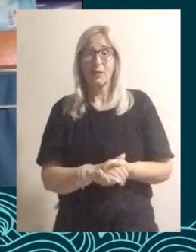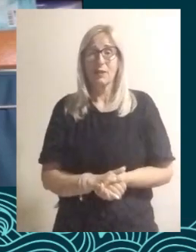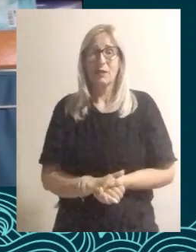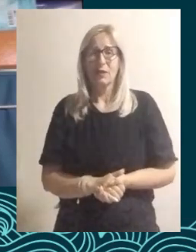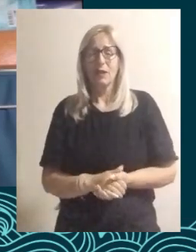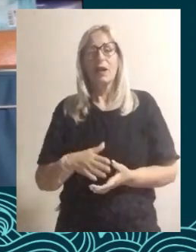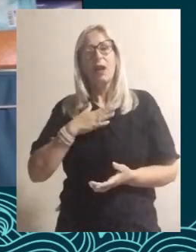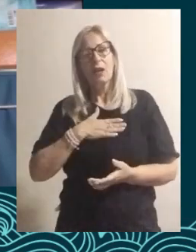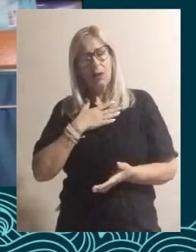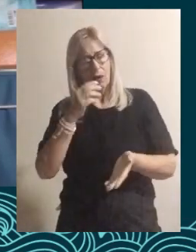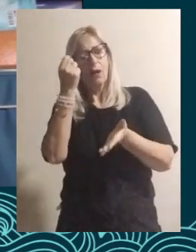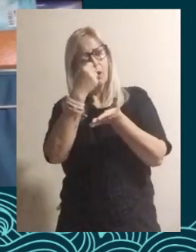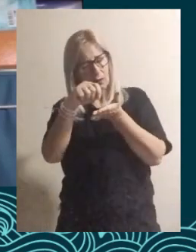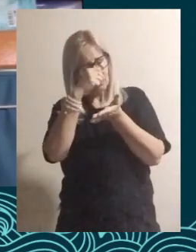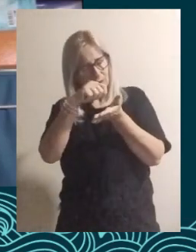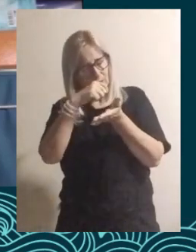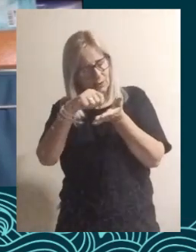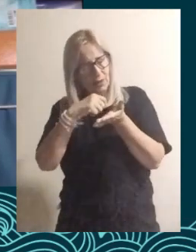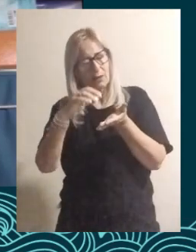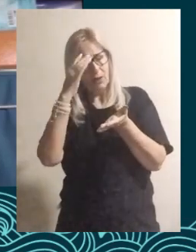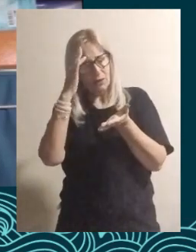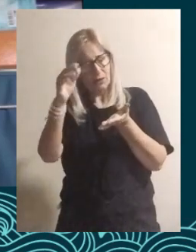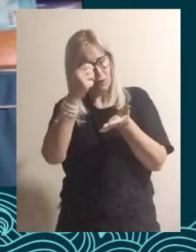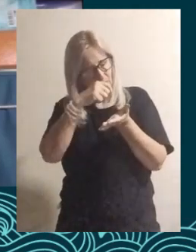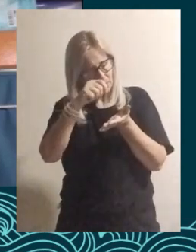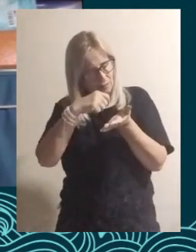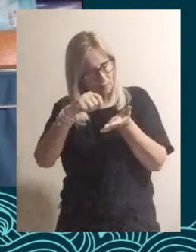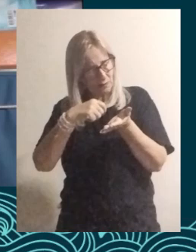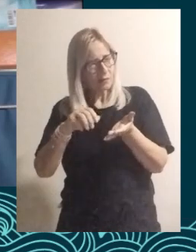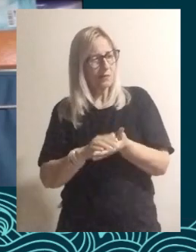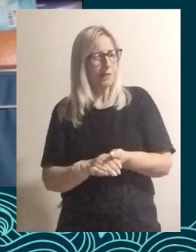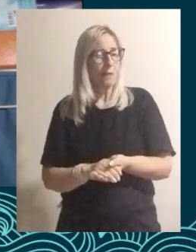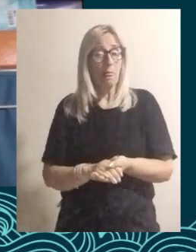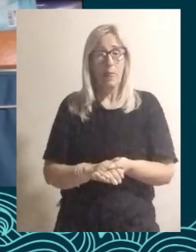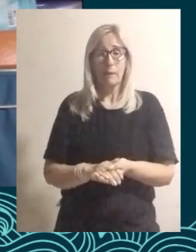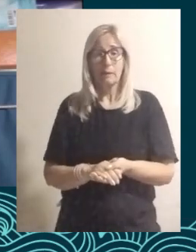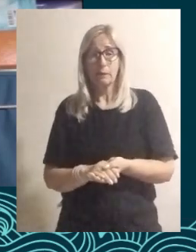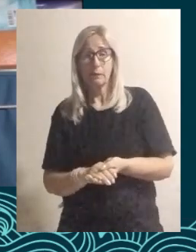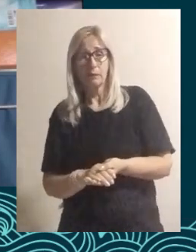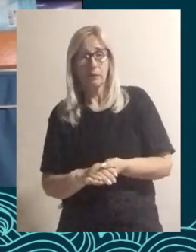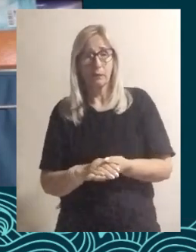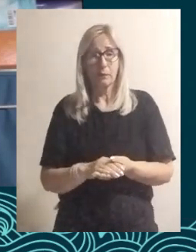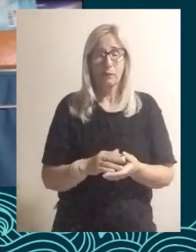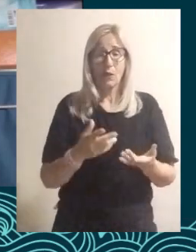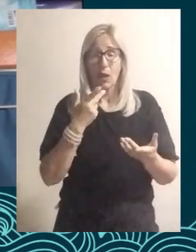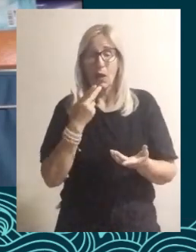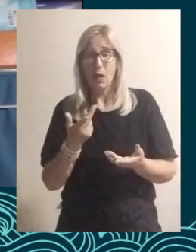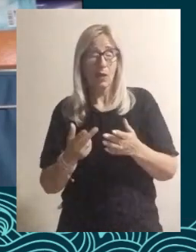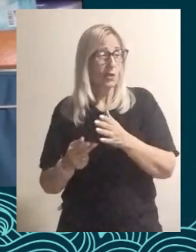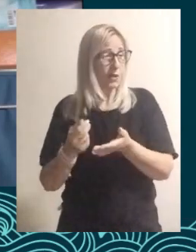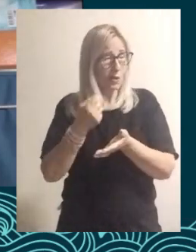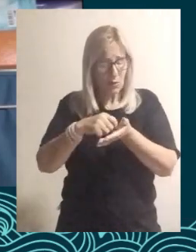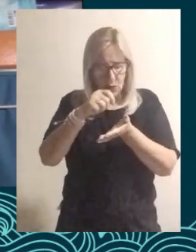dia, mas eu gosto muito de anotar esses sonhos. Tenho a oportunidade de fazer terapia